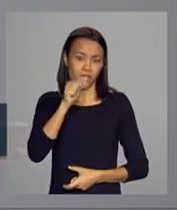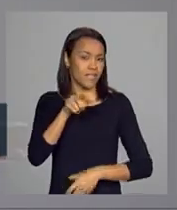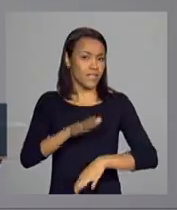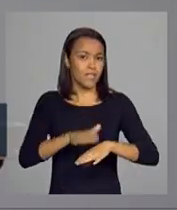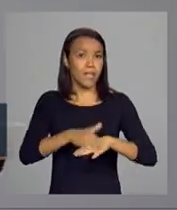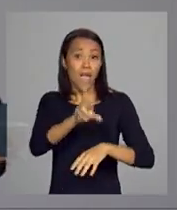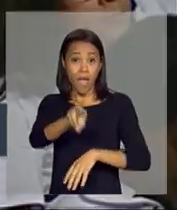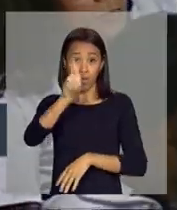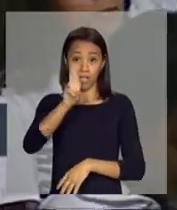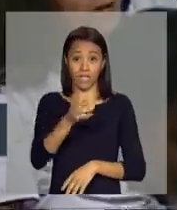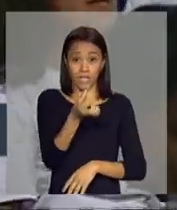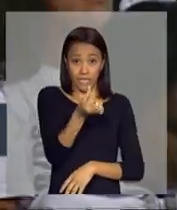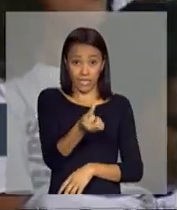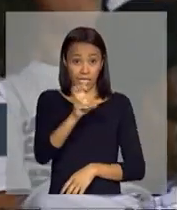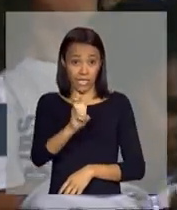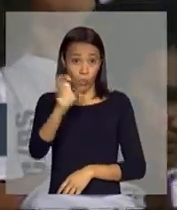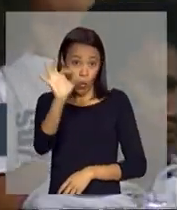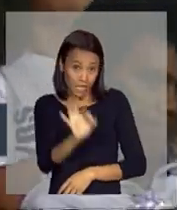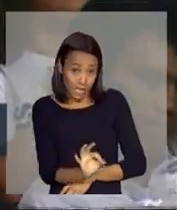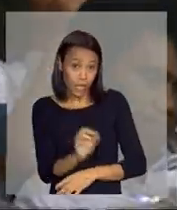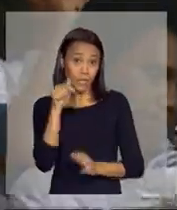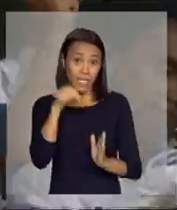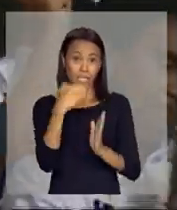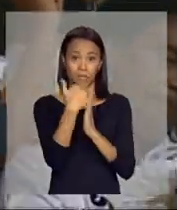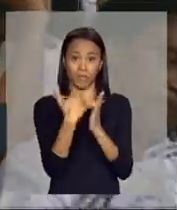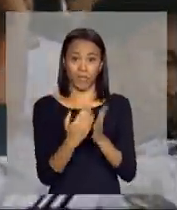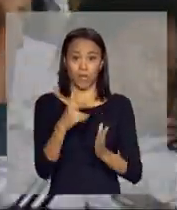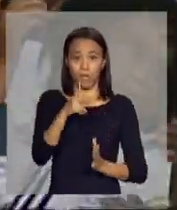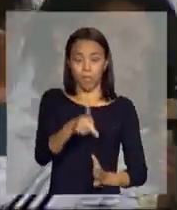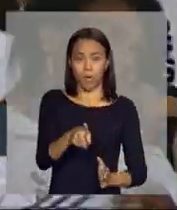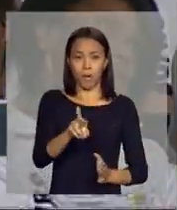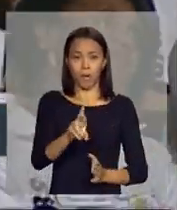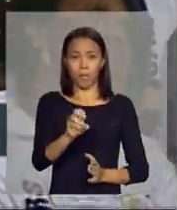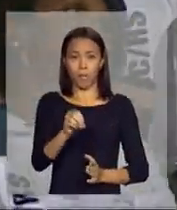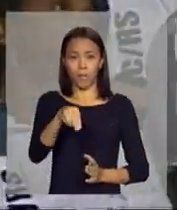representam 65% do Pronatec.